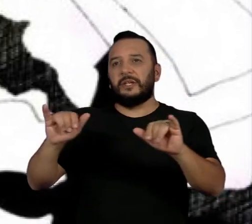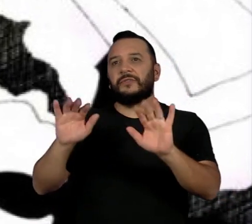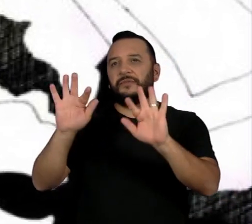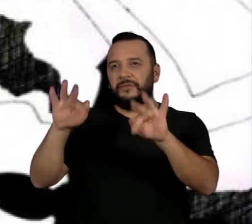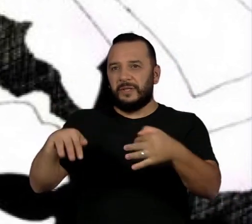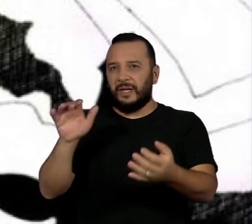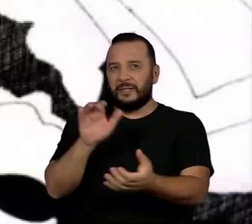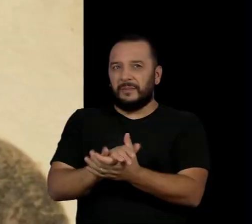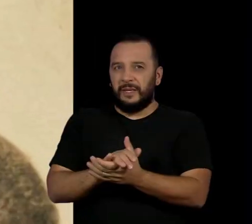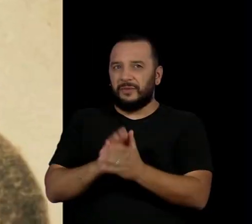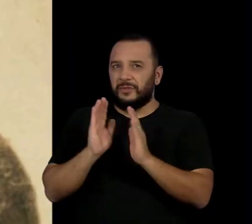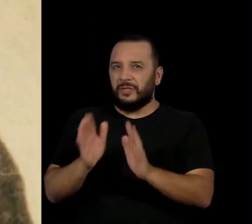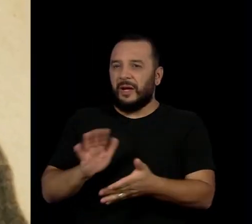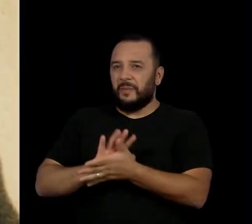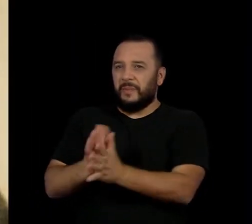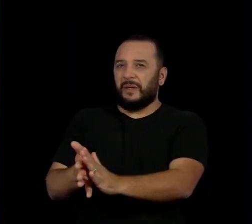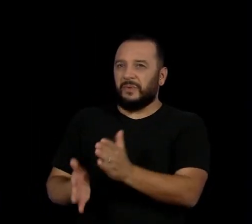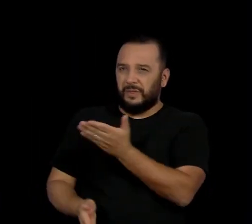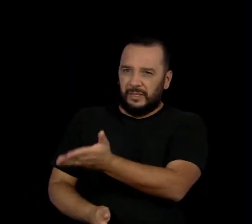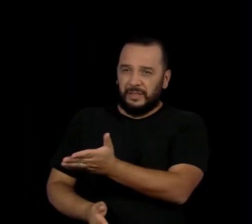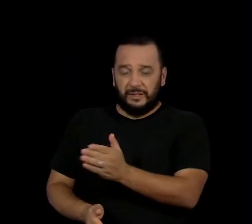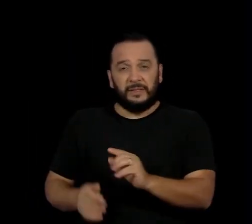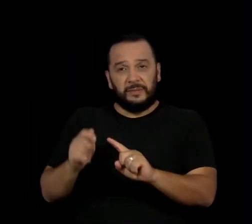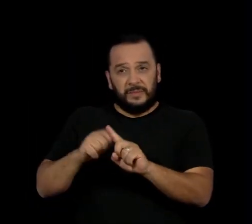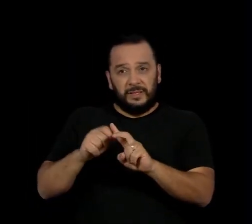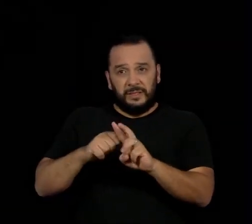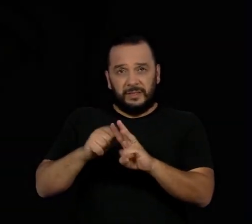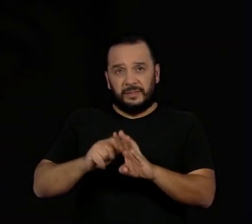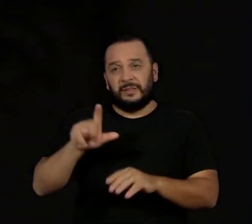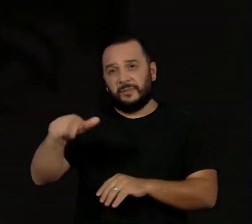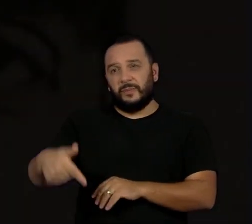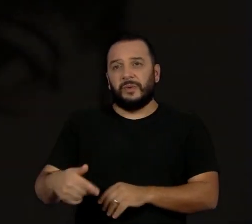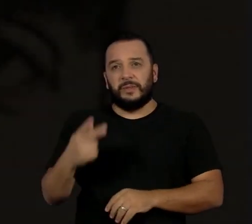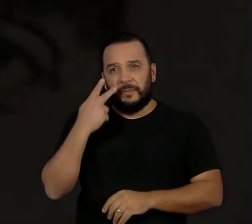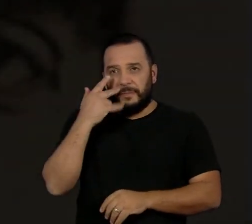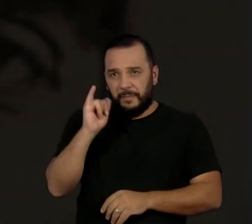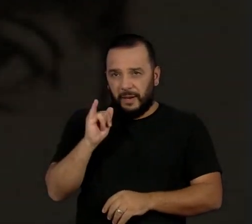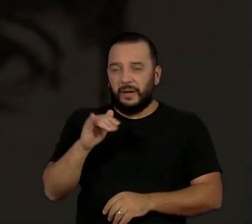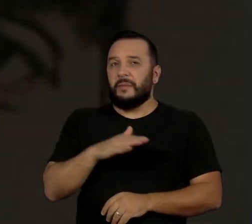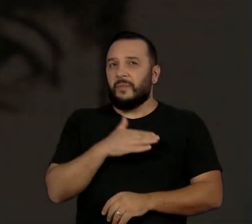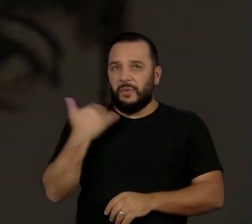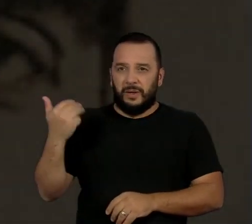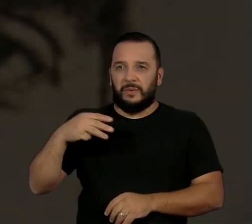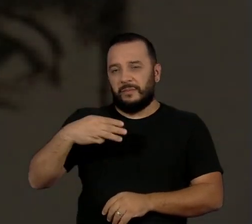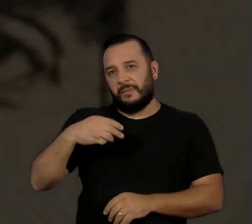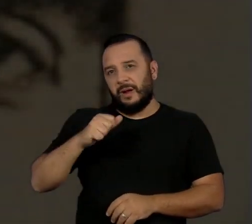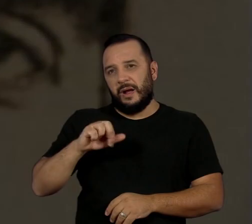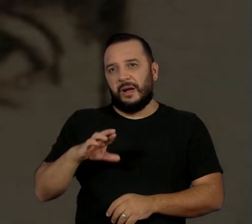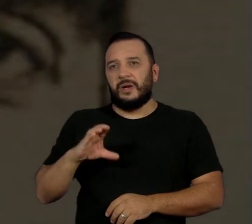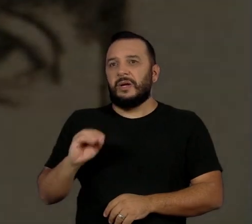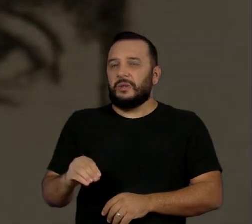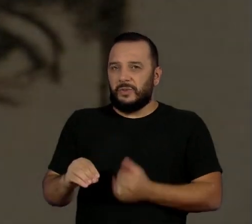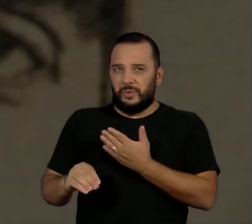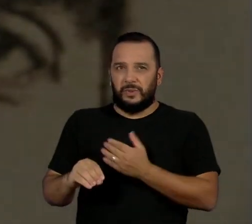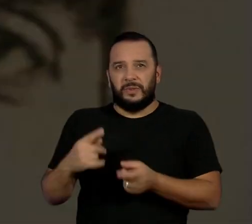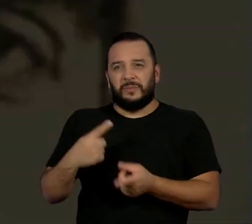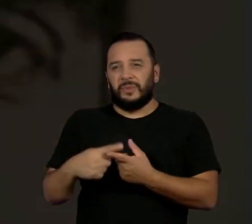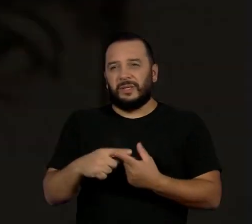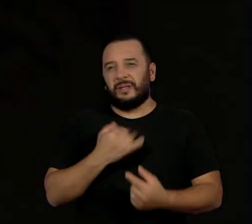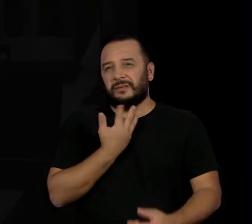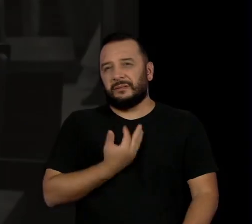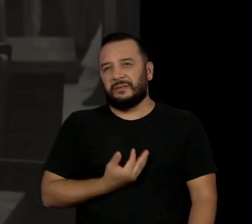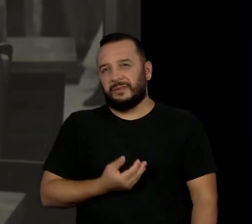casamento. Poucos meses depois, morreria o seu pai, Mário Rodrigues, de desgosto pelo